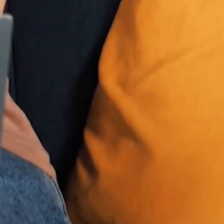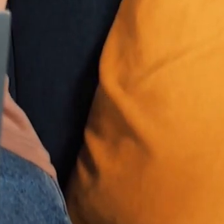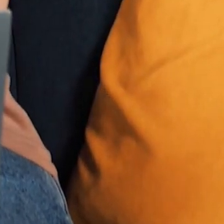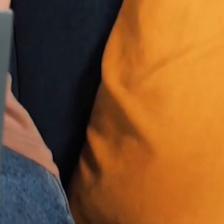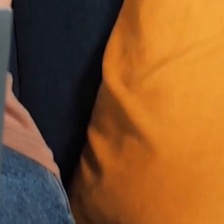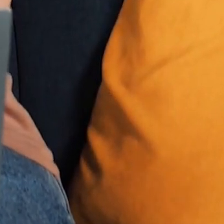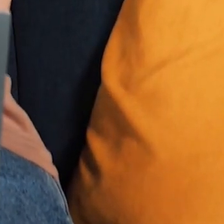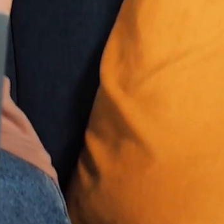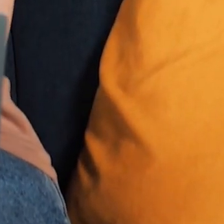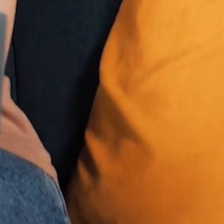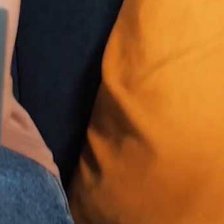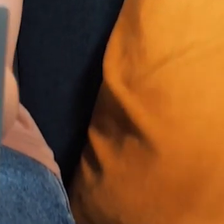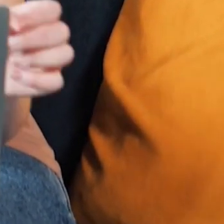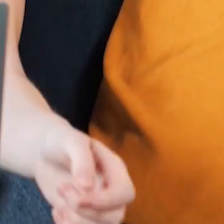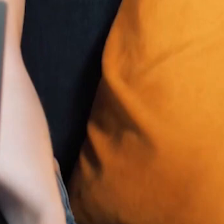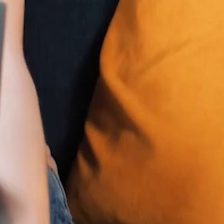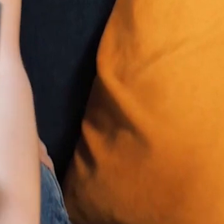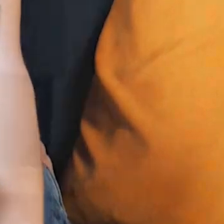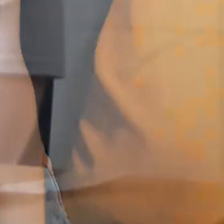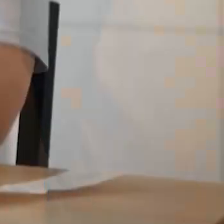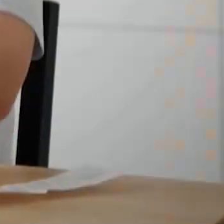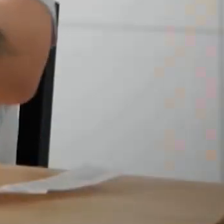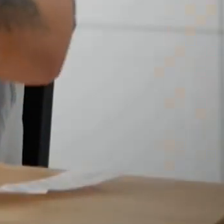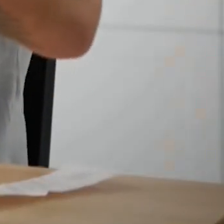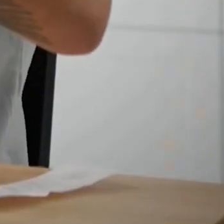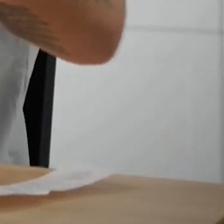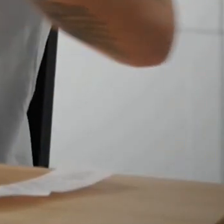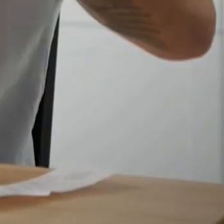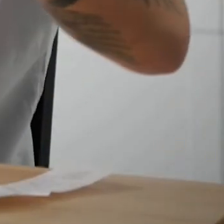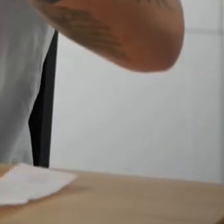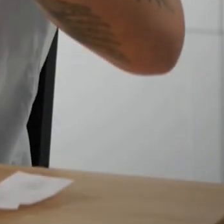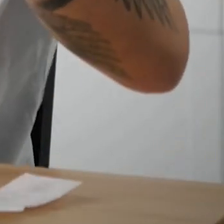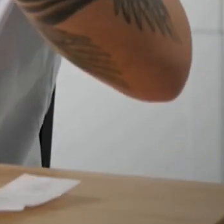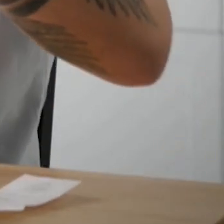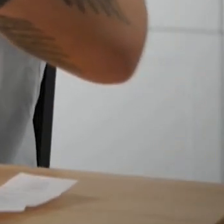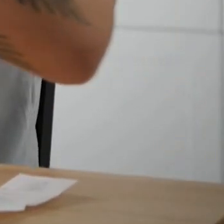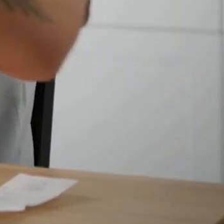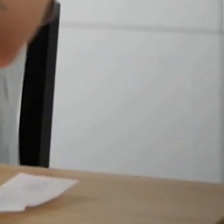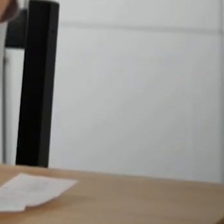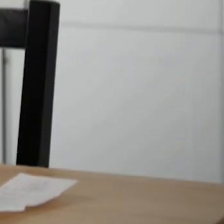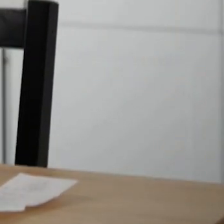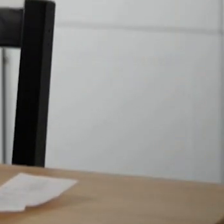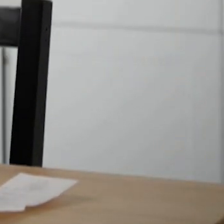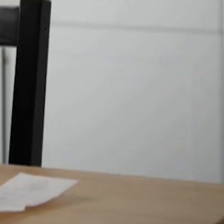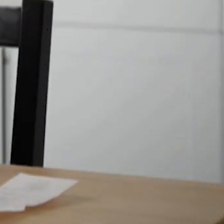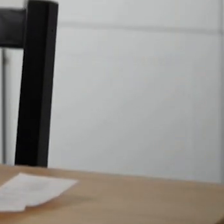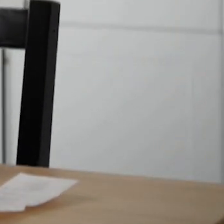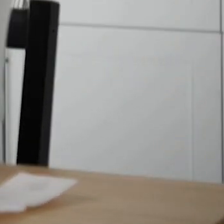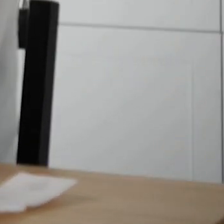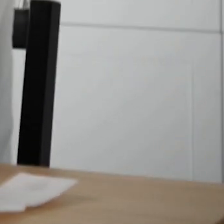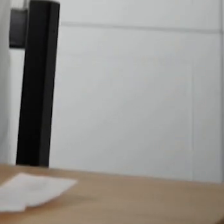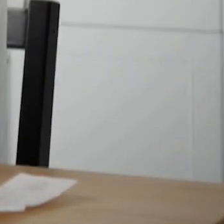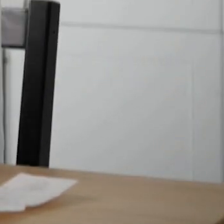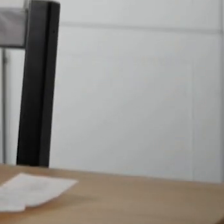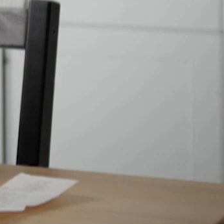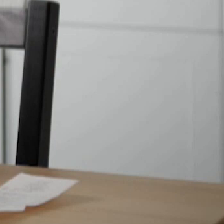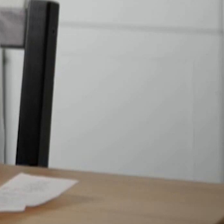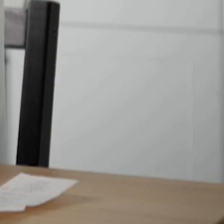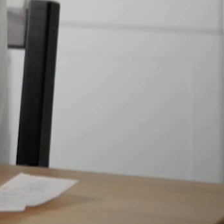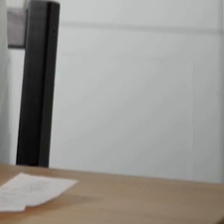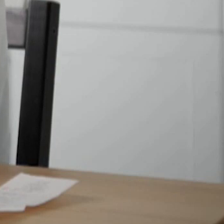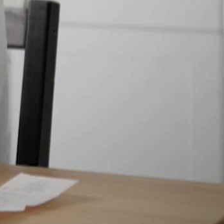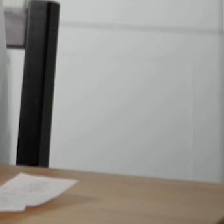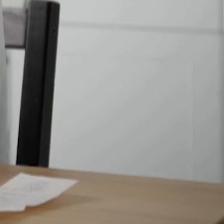mas o advogado ele consegue trazer aquela essência para que a dívida ela não sobressaia. E o ponto